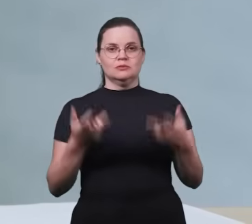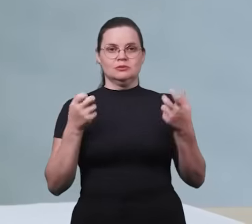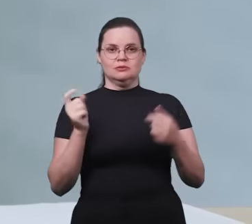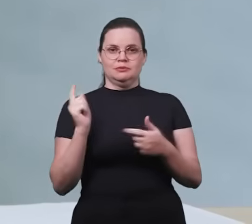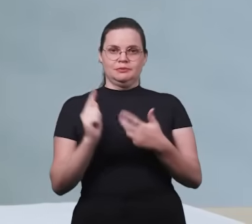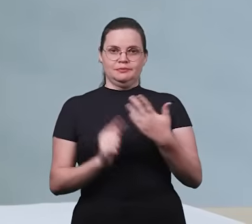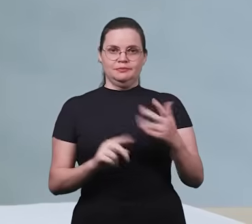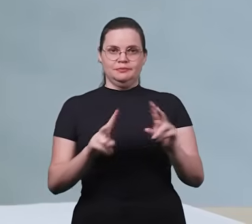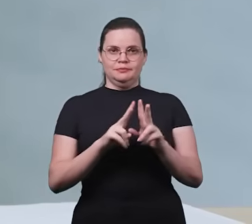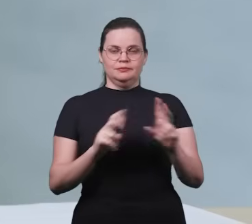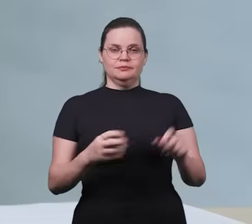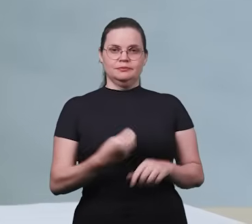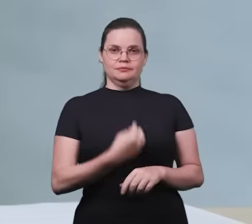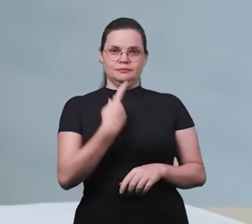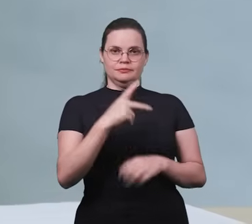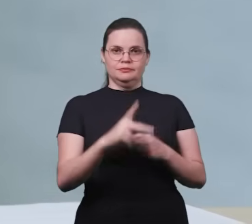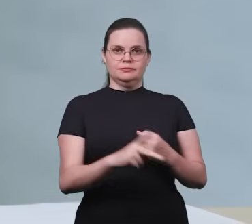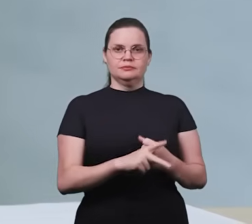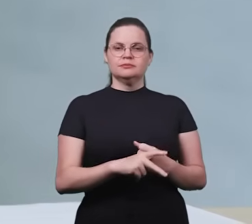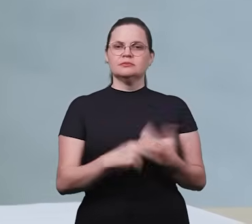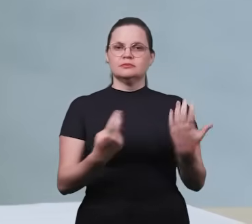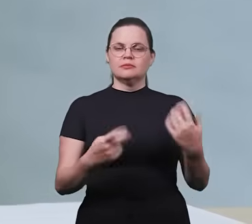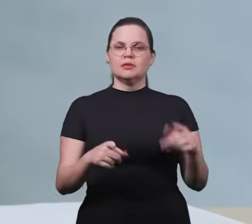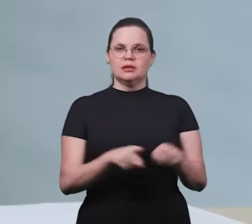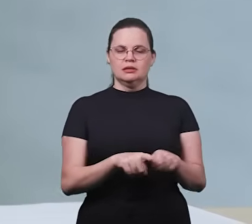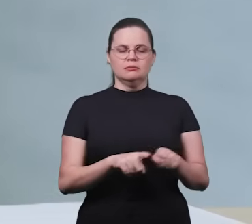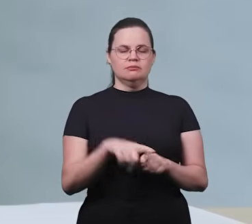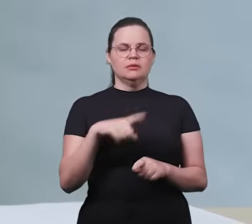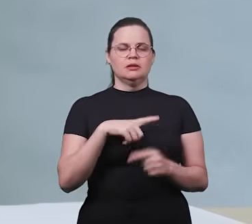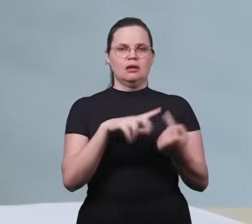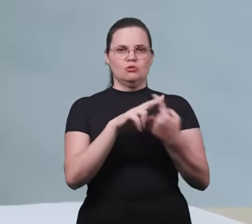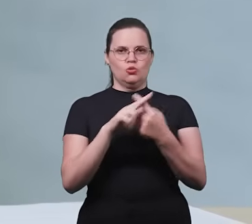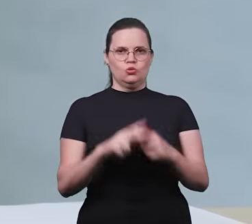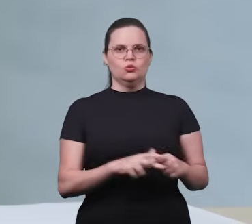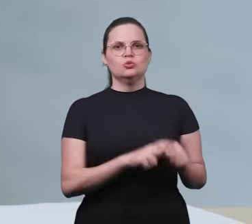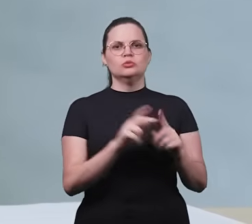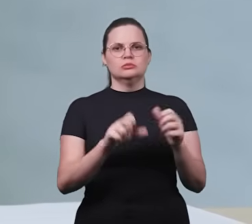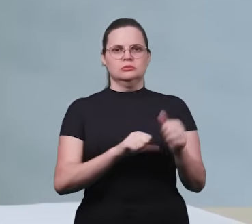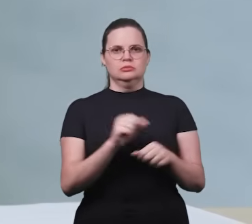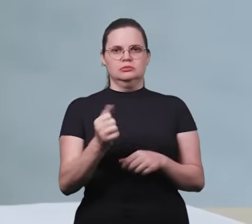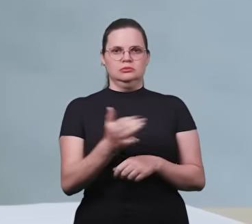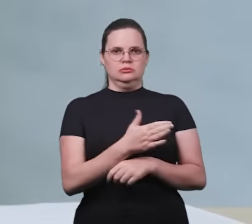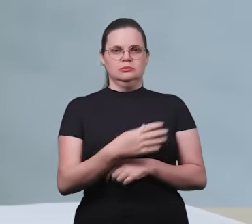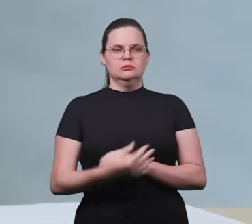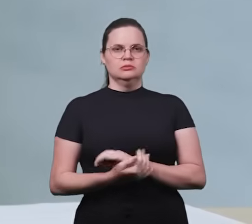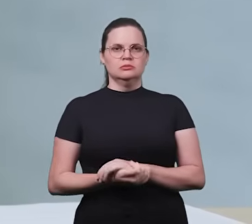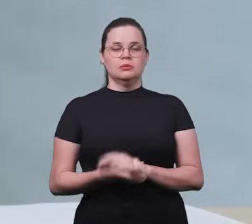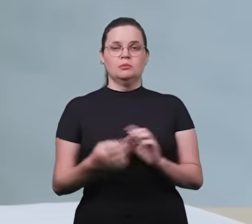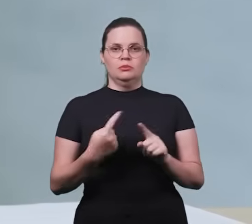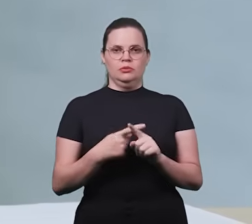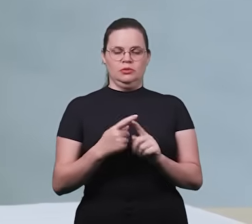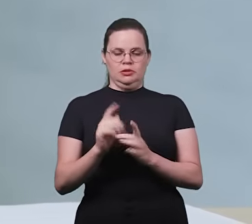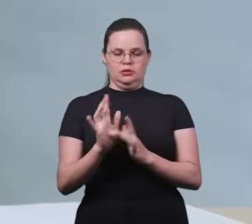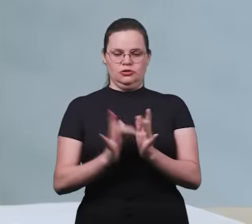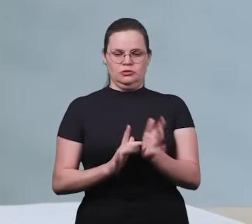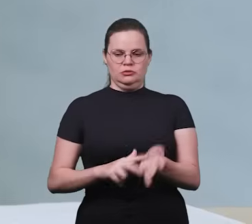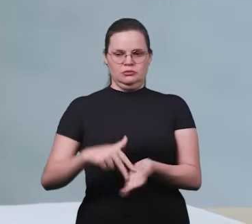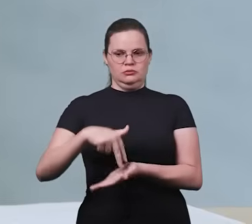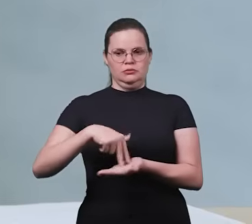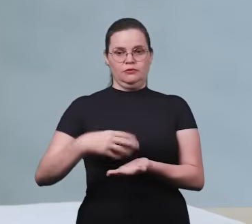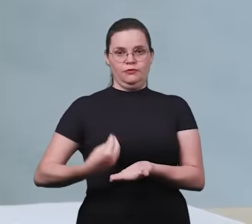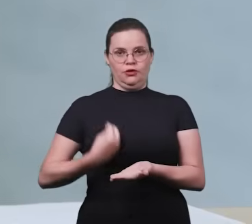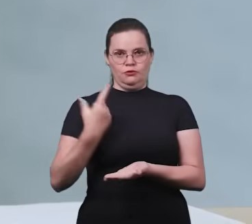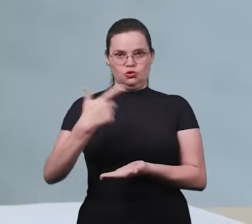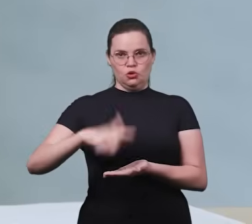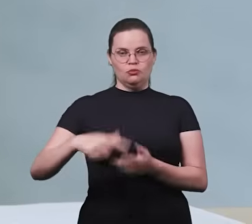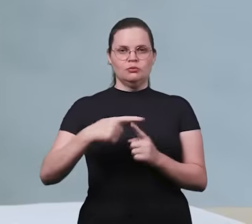envolvem a vida de Pedro, que há uma restauração, pastor Marcos. Há uma restauração. Porque depois da ressurreição, né,